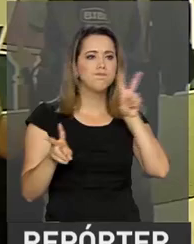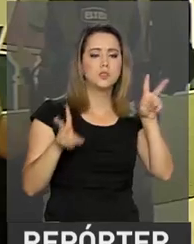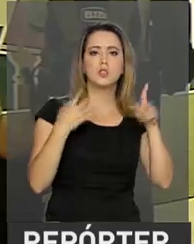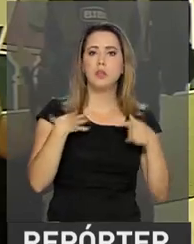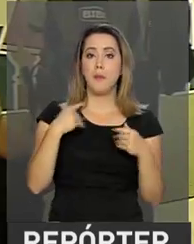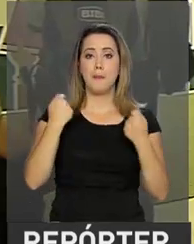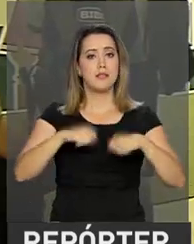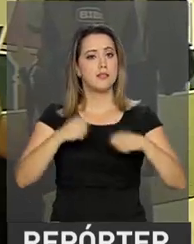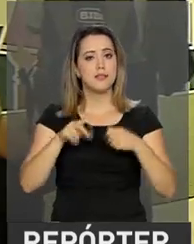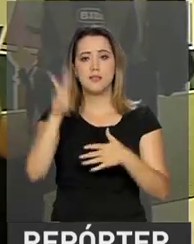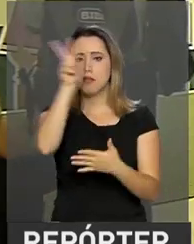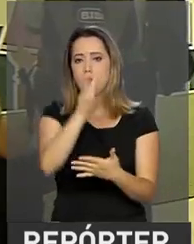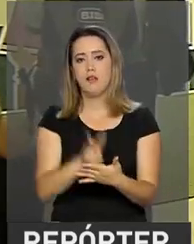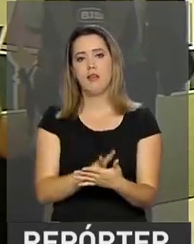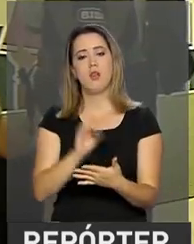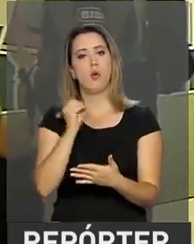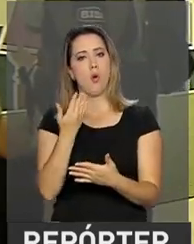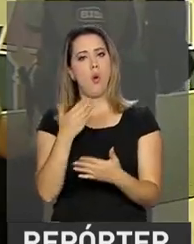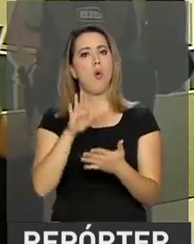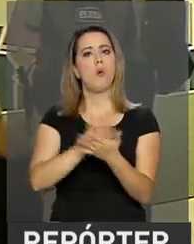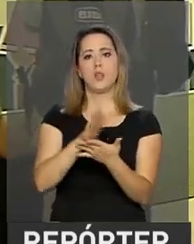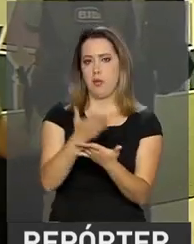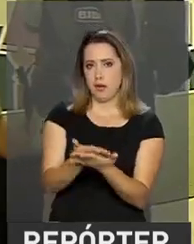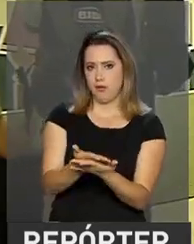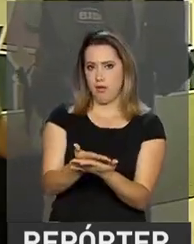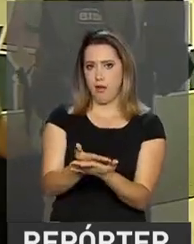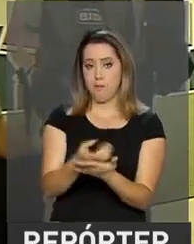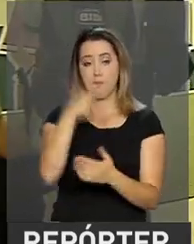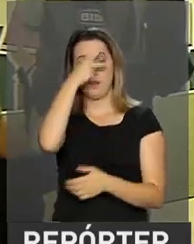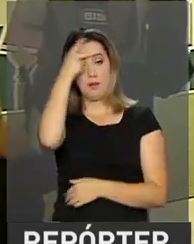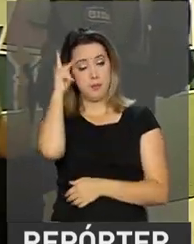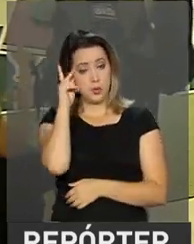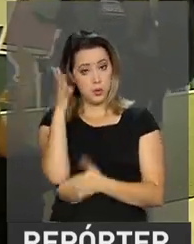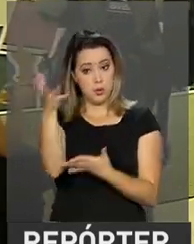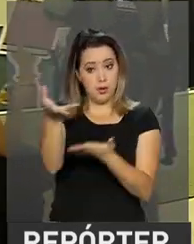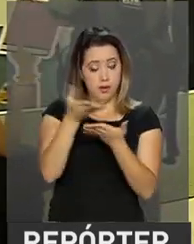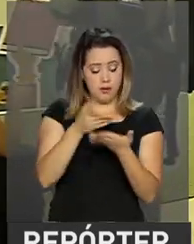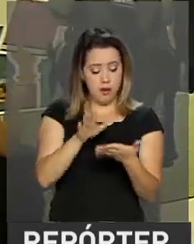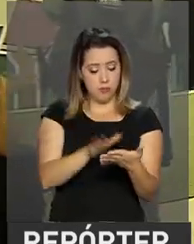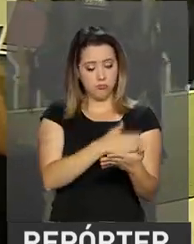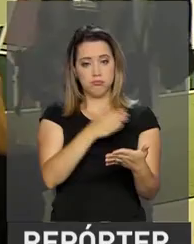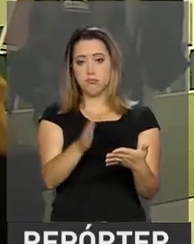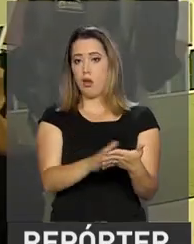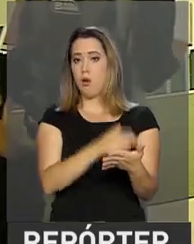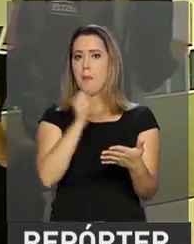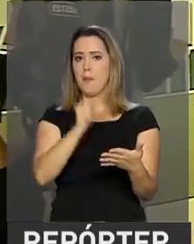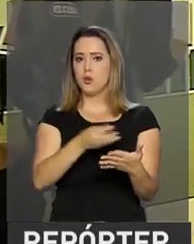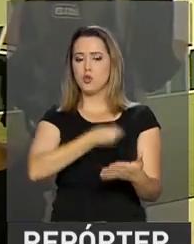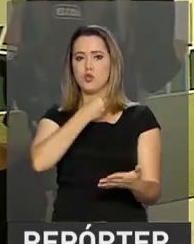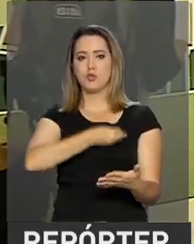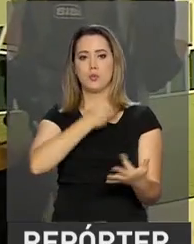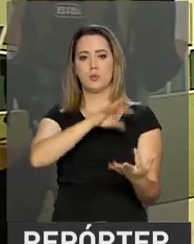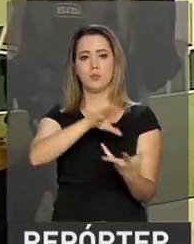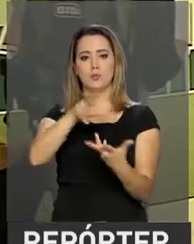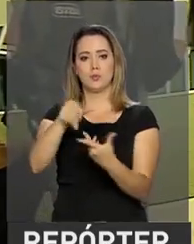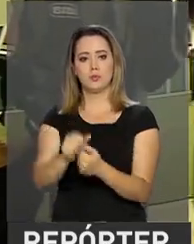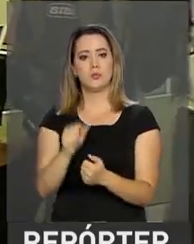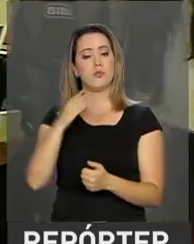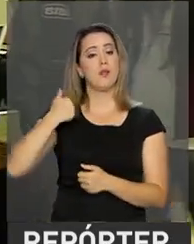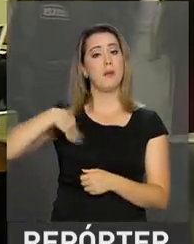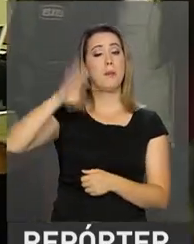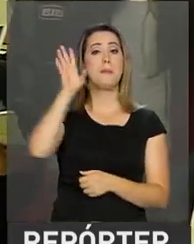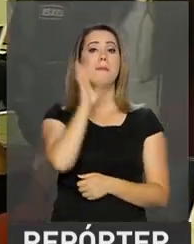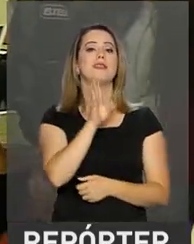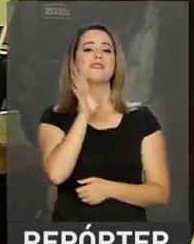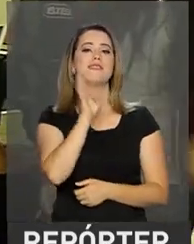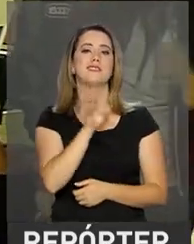alguma coisa para ler ou para interpretar. Uma criança que recebe esse livro, ela está apta a viver no mundo. E o mais